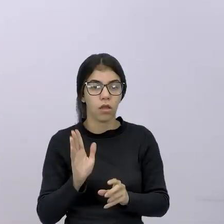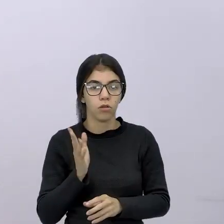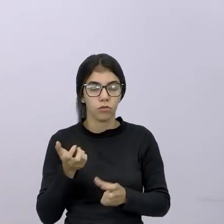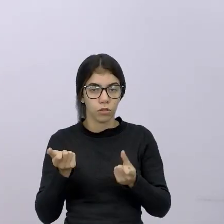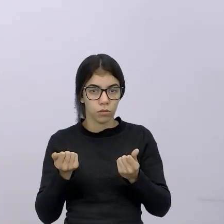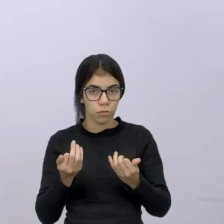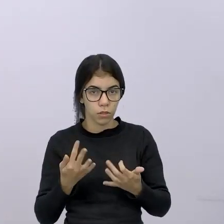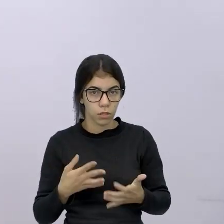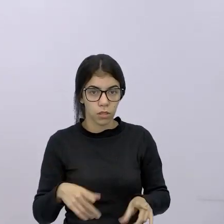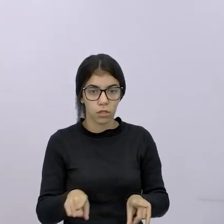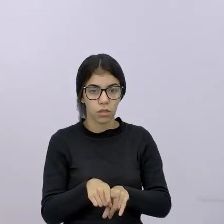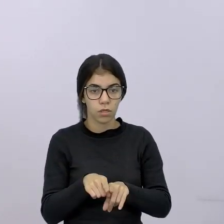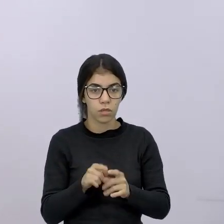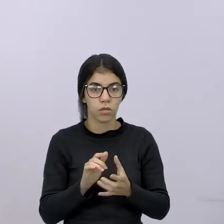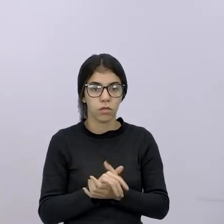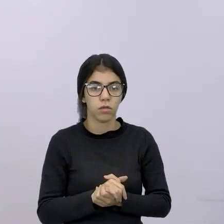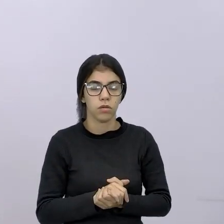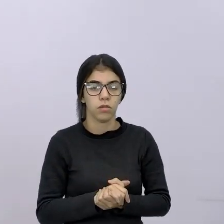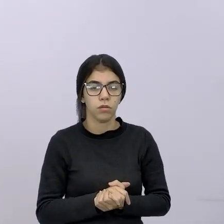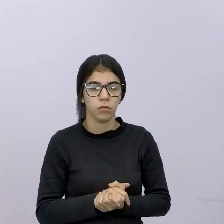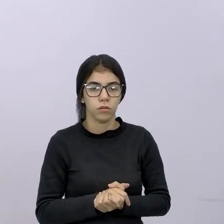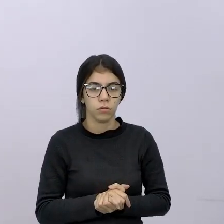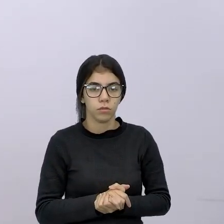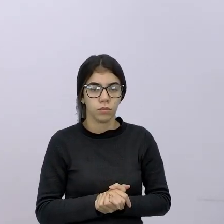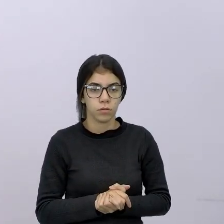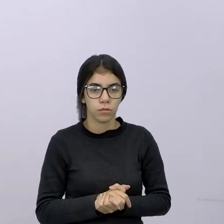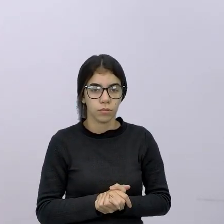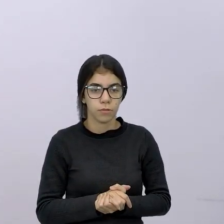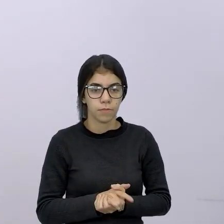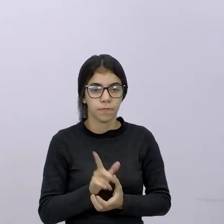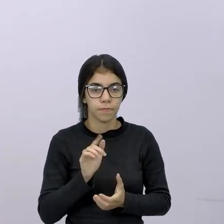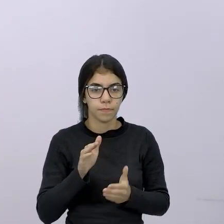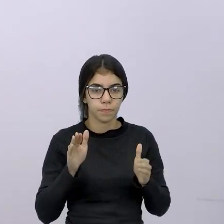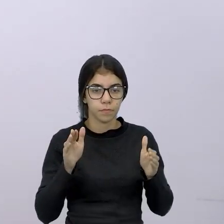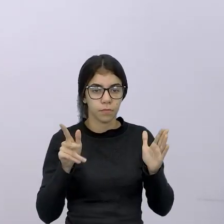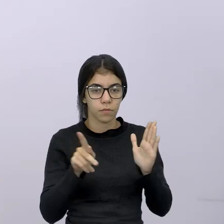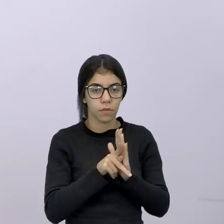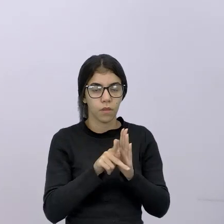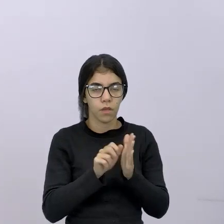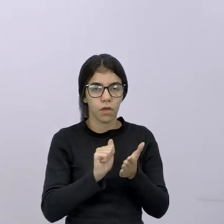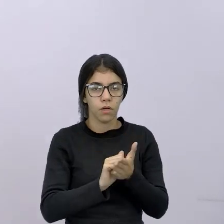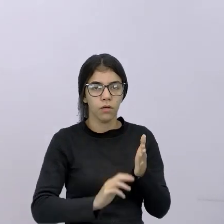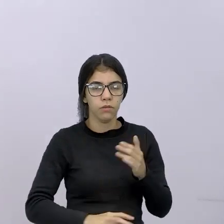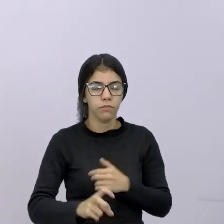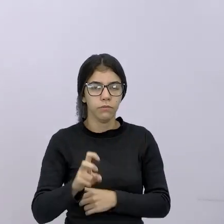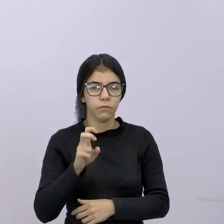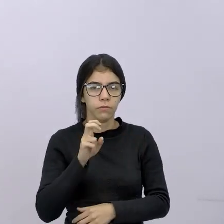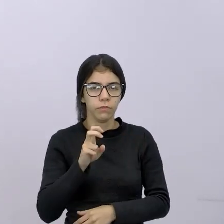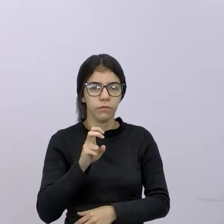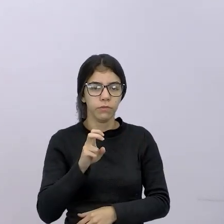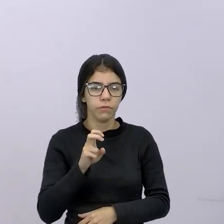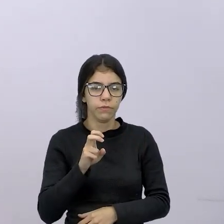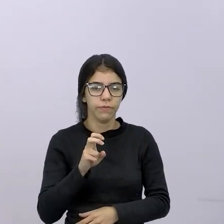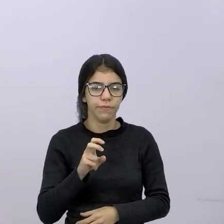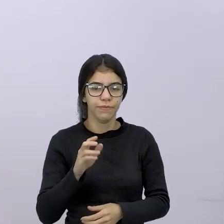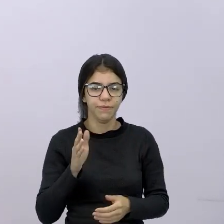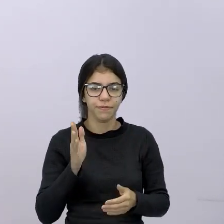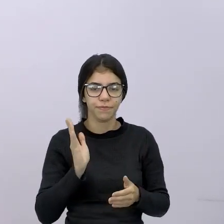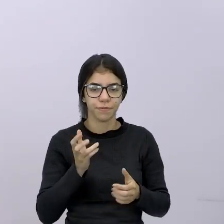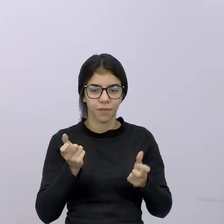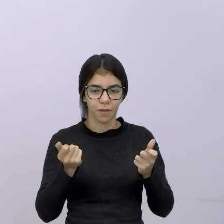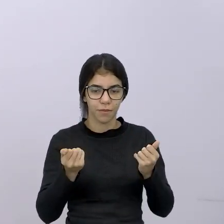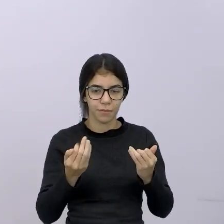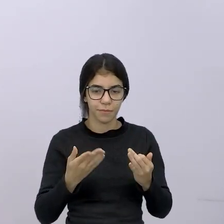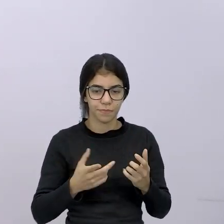uma das últimas aulas que eu dei, ela pertence à atividade 5, e nessa aula eu falei